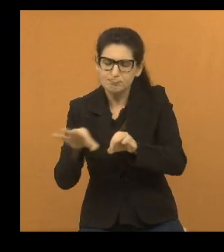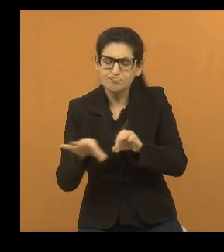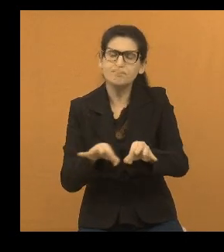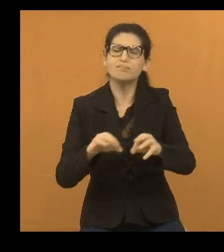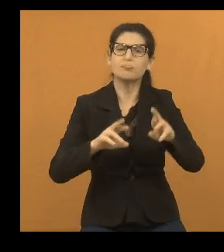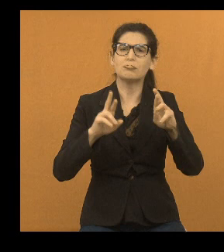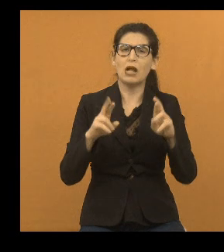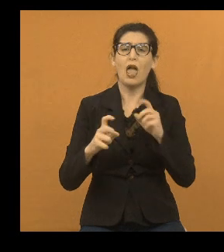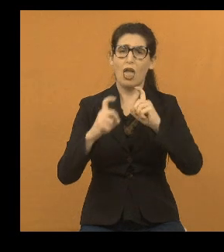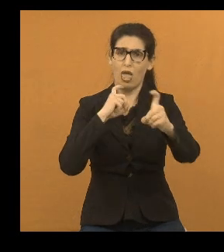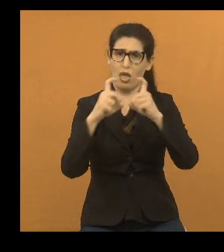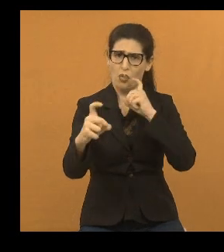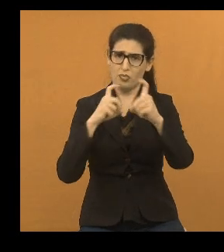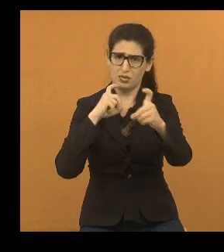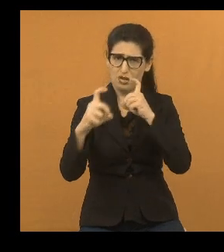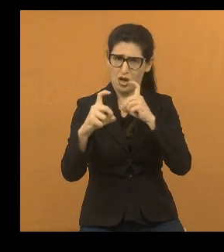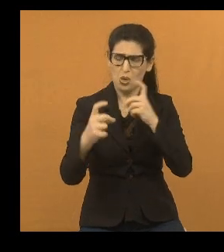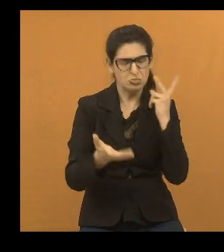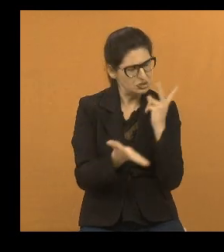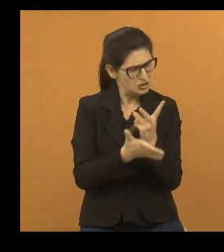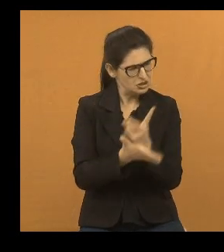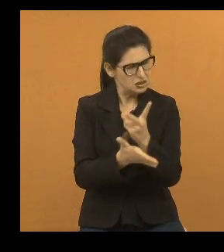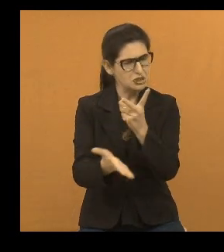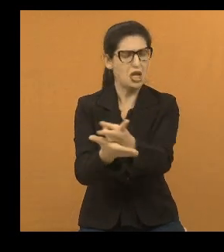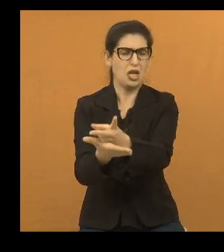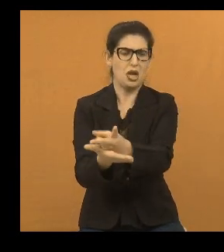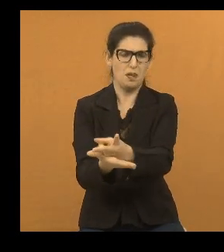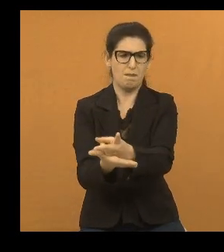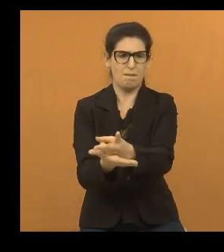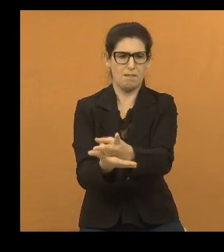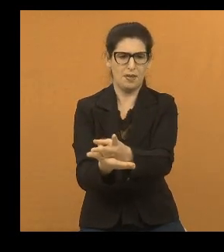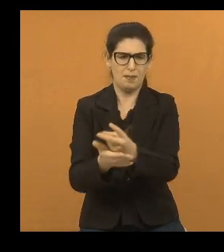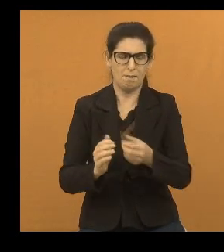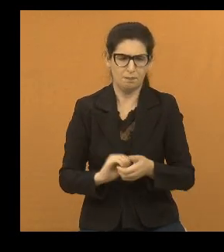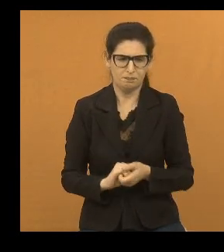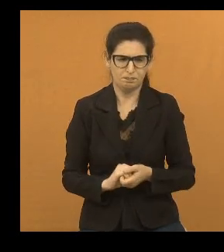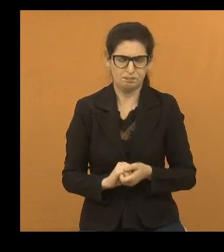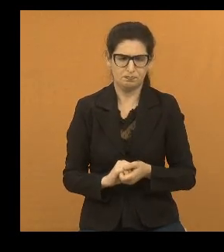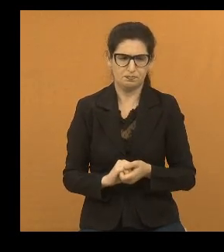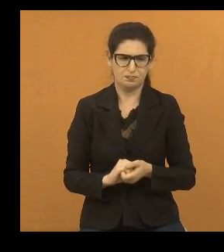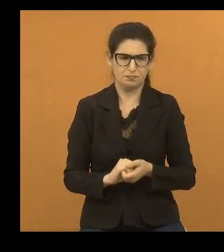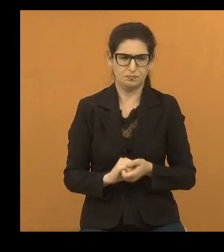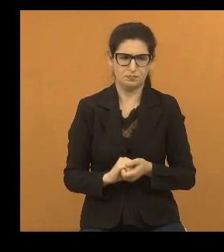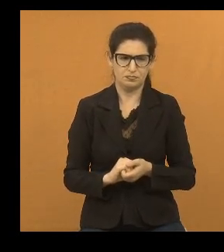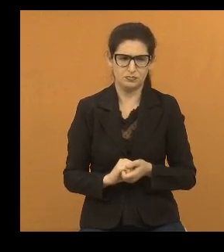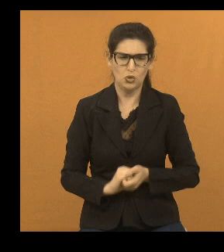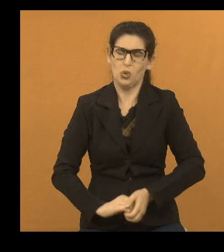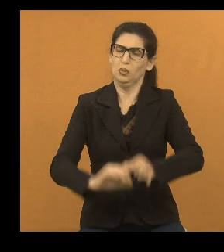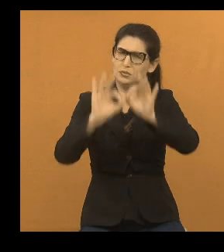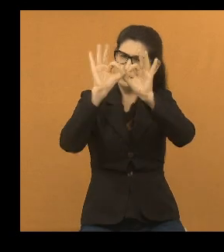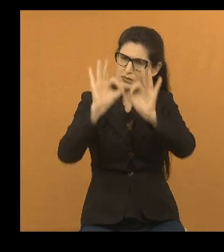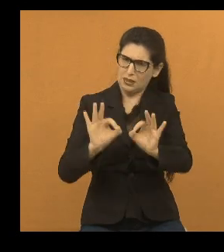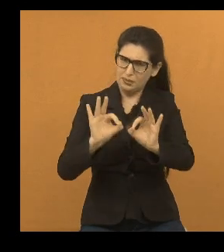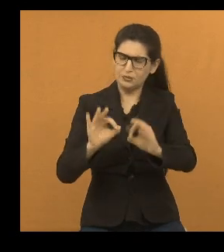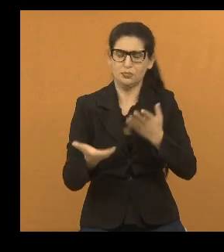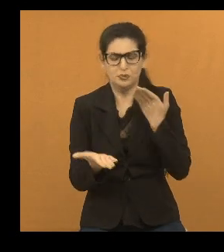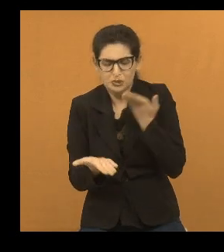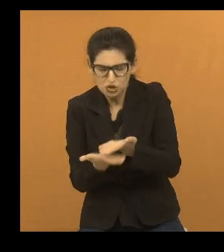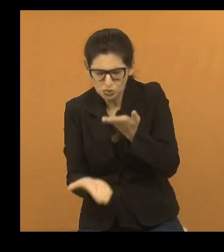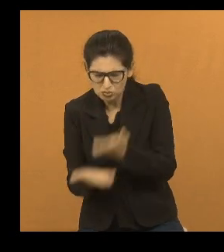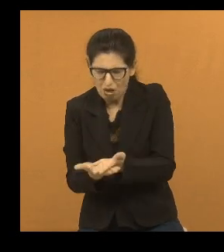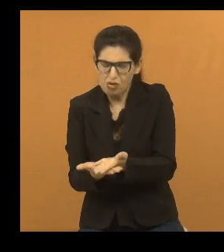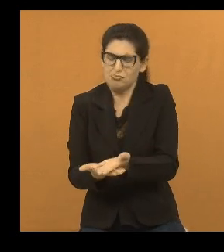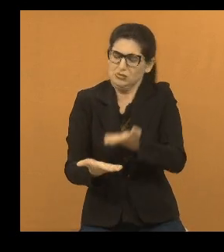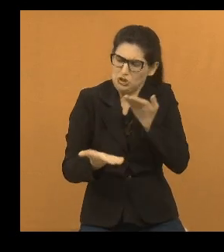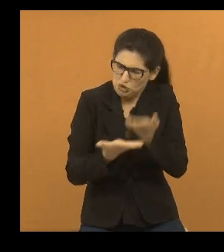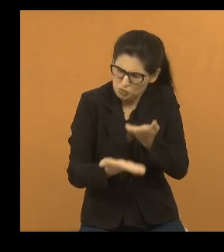regularmente, diuturnamente, para poder fazer um diagnóstico o mais preciso possível, claro, nunca das não